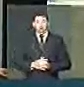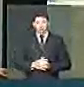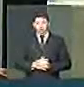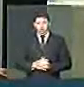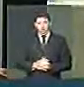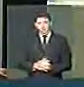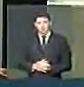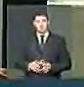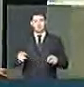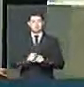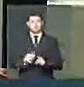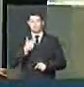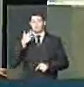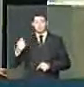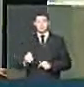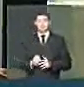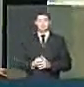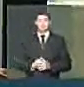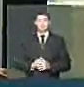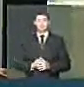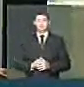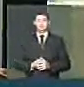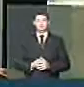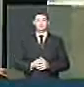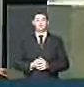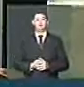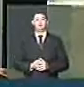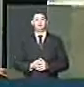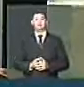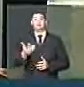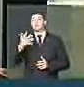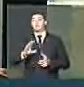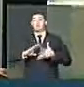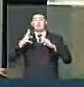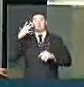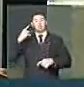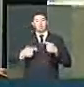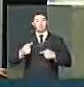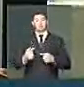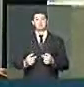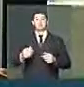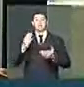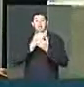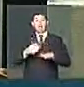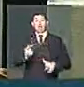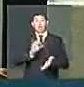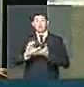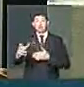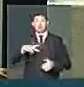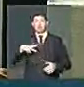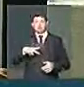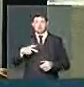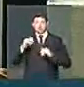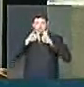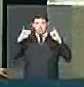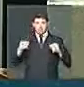poderíamos, senhor presidente, estar do lado daqueles que não querem fazer uma reforma política que acabe com o financiamento privado de